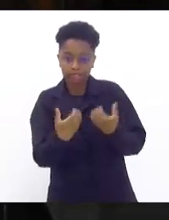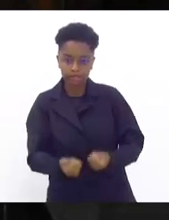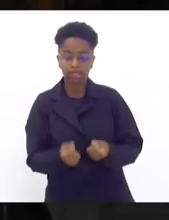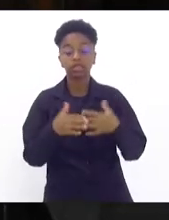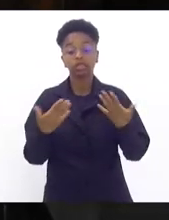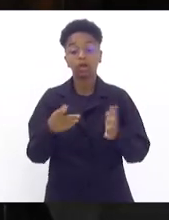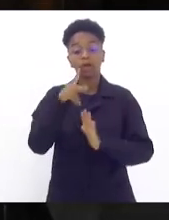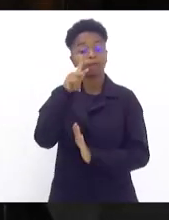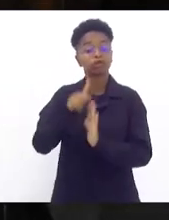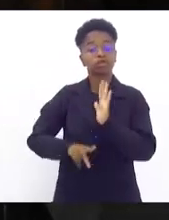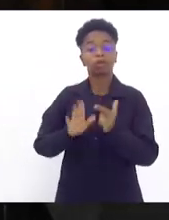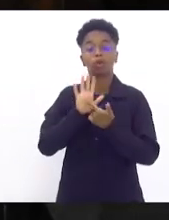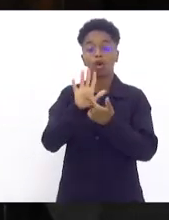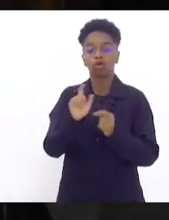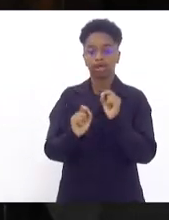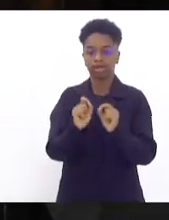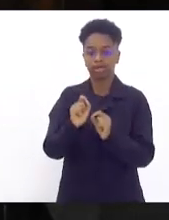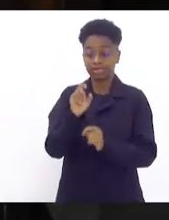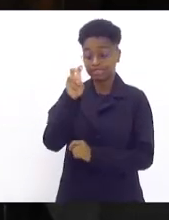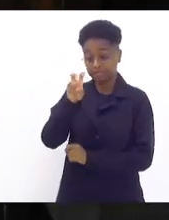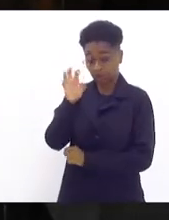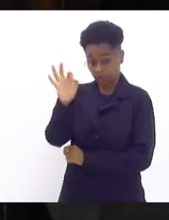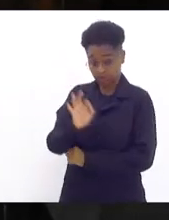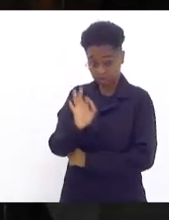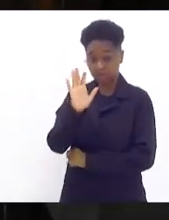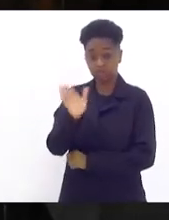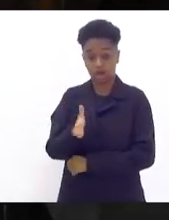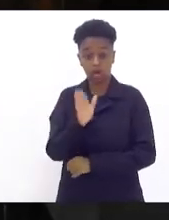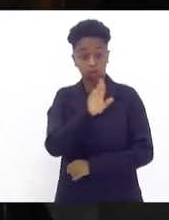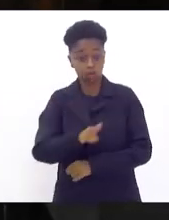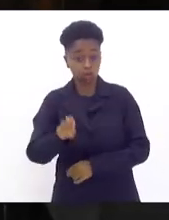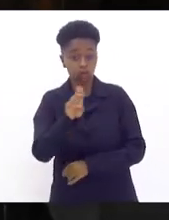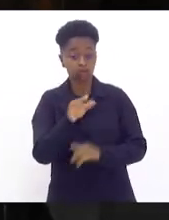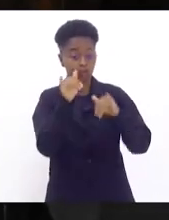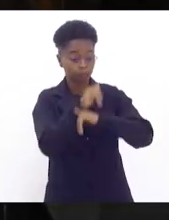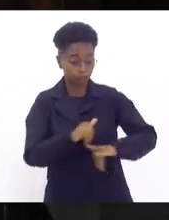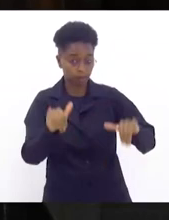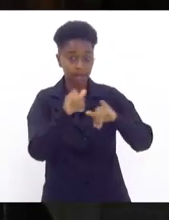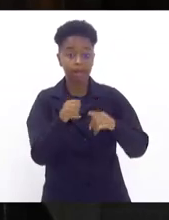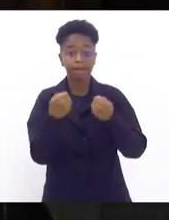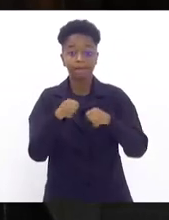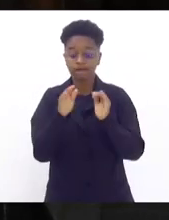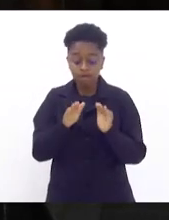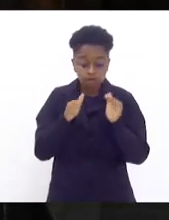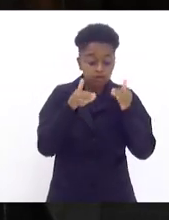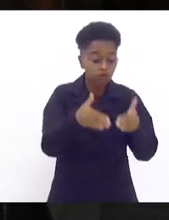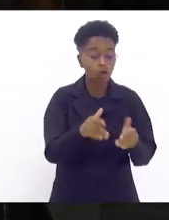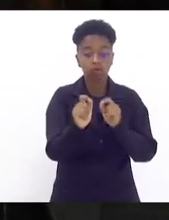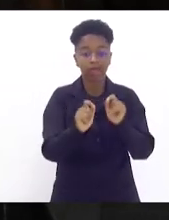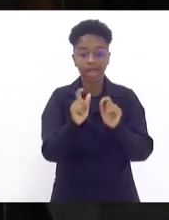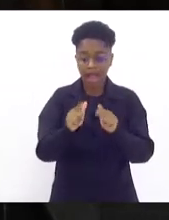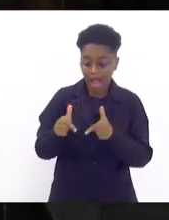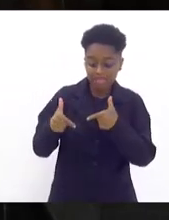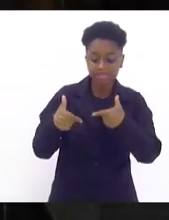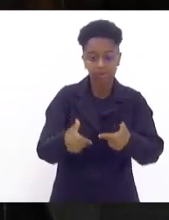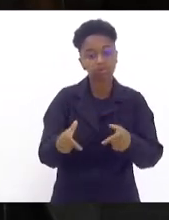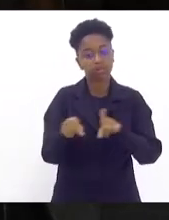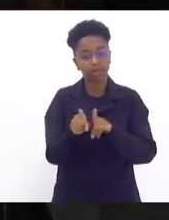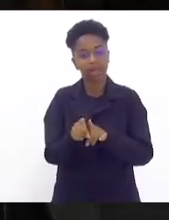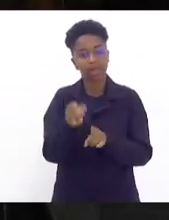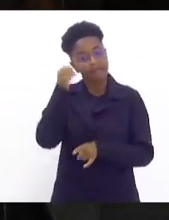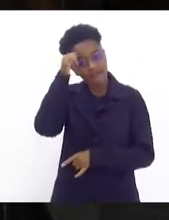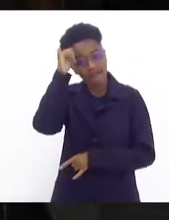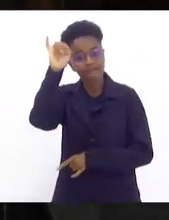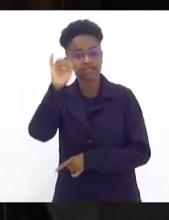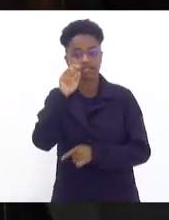quê? 5% do que já é gasto com propaganda tem que ser destinado a ações de prevenção